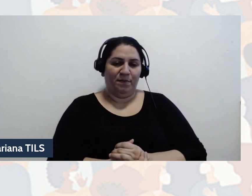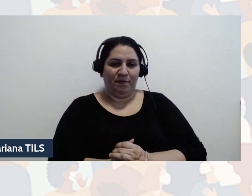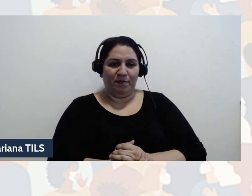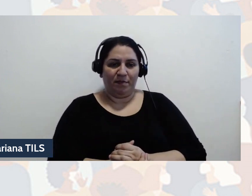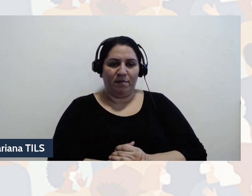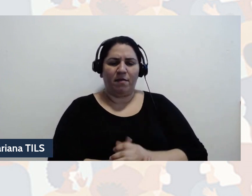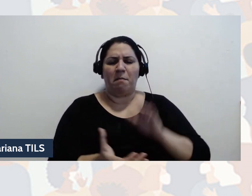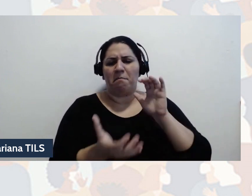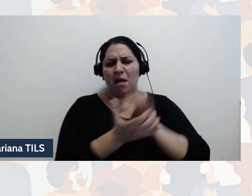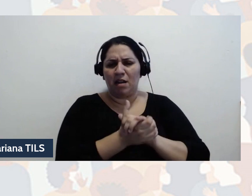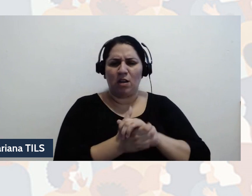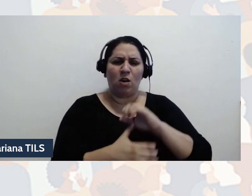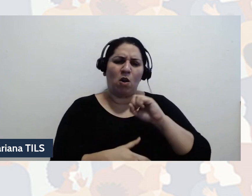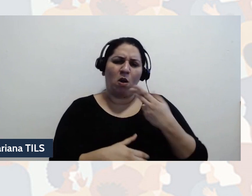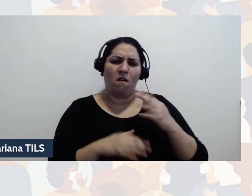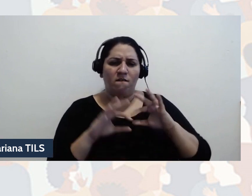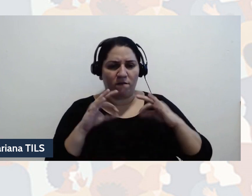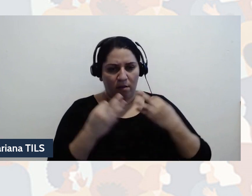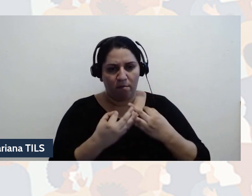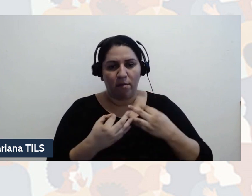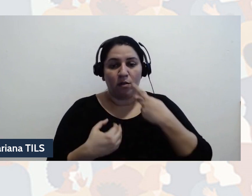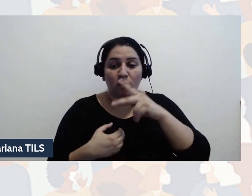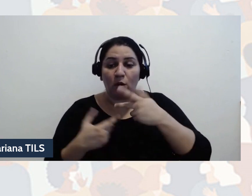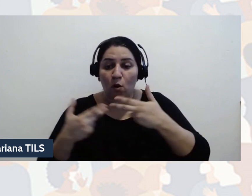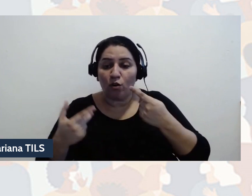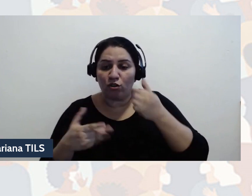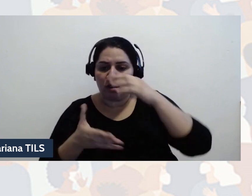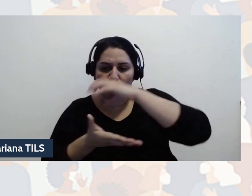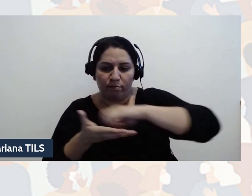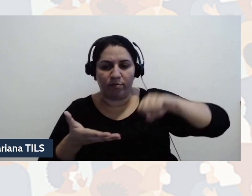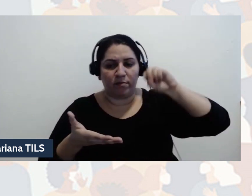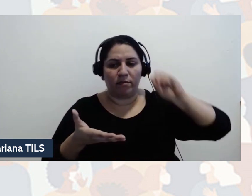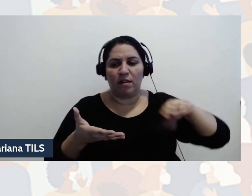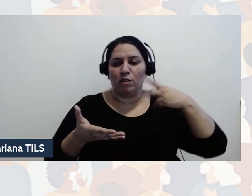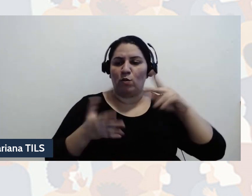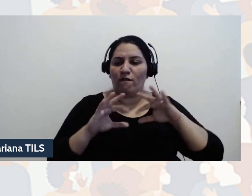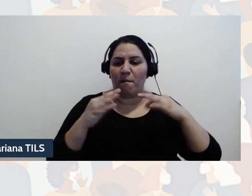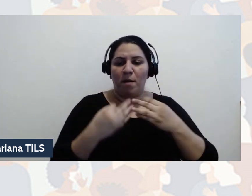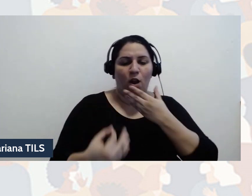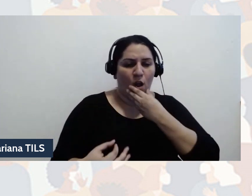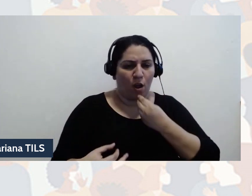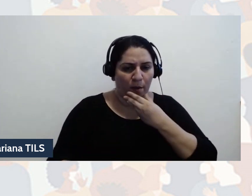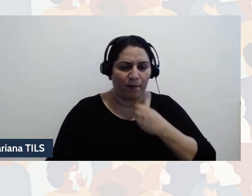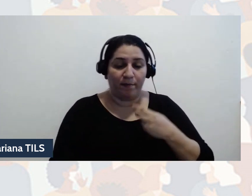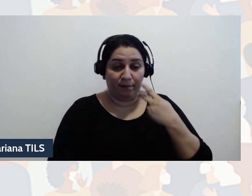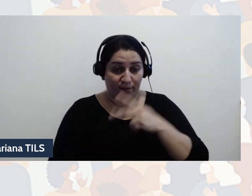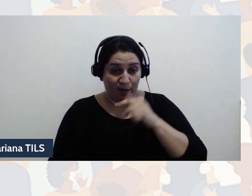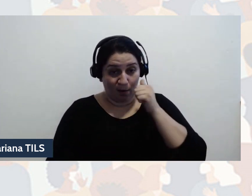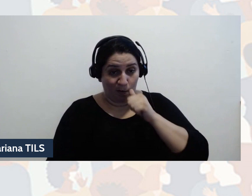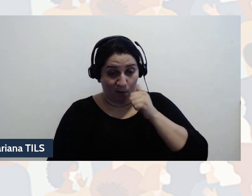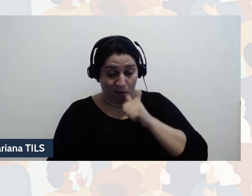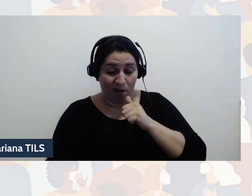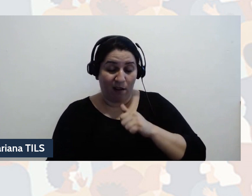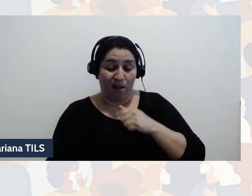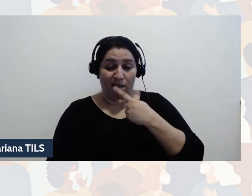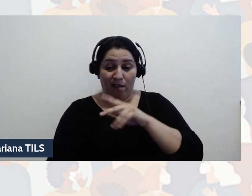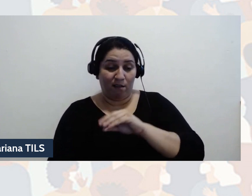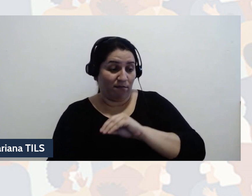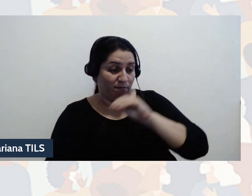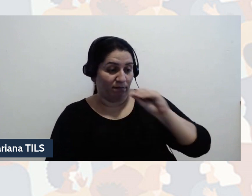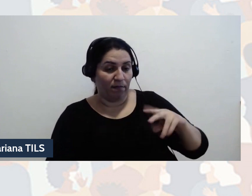Maridos ou parentes, homens, ficarão com o que tem na sua conta. E aí, quando o marido de Offred chega, ele